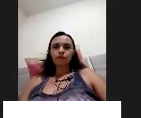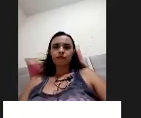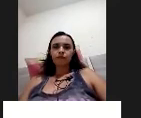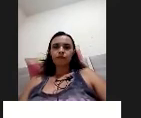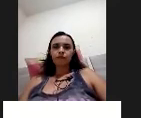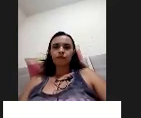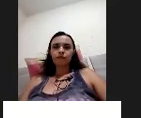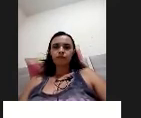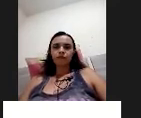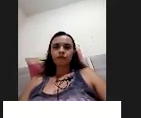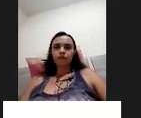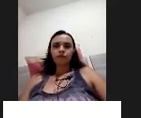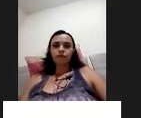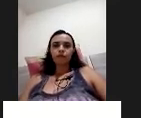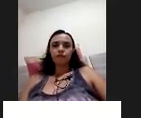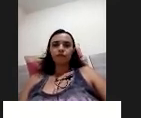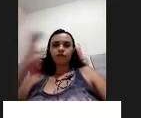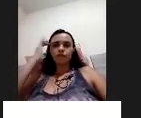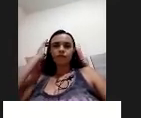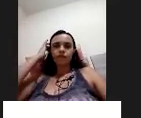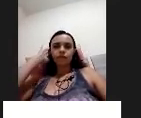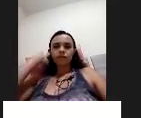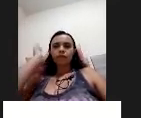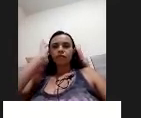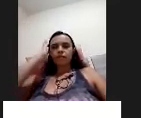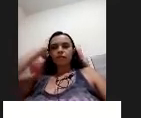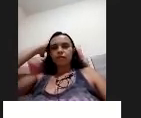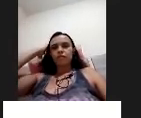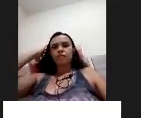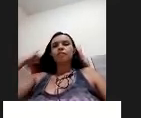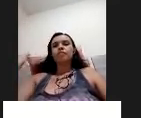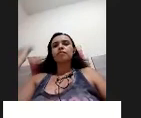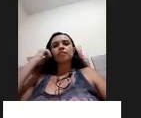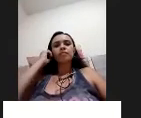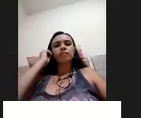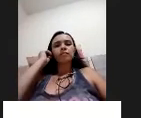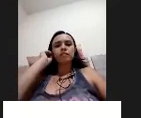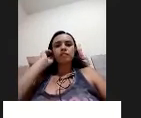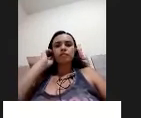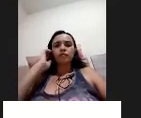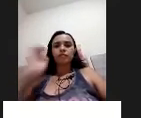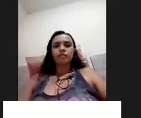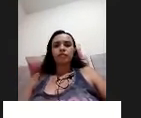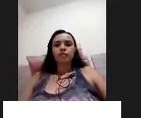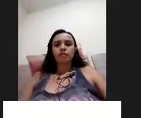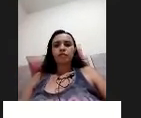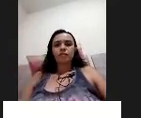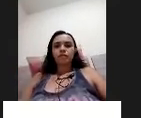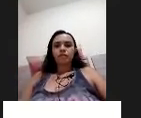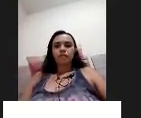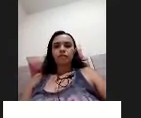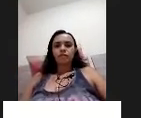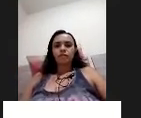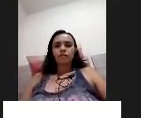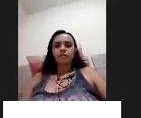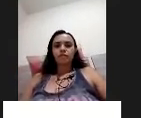São cadeirinhas, são cadeiras adaptadas para se retirar o cliente e colocar ele na cama